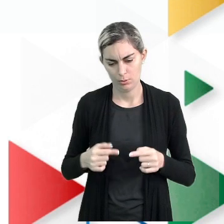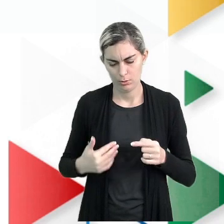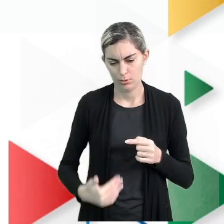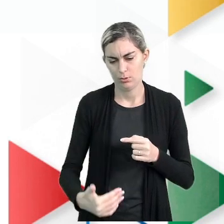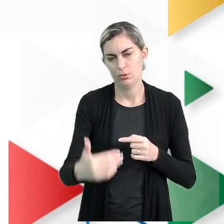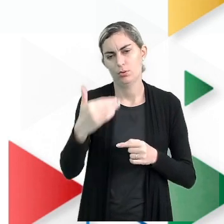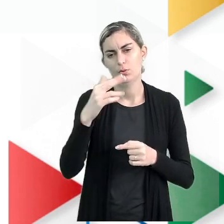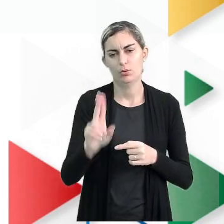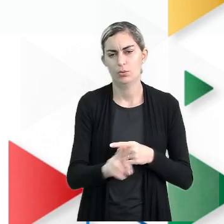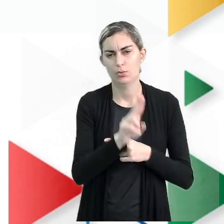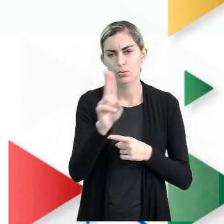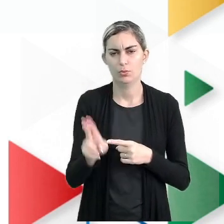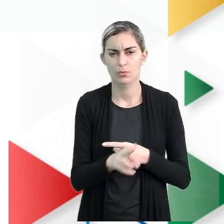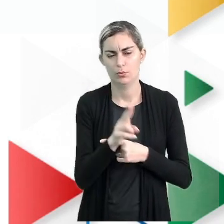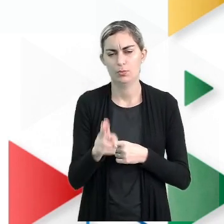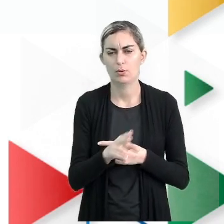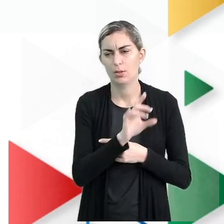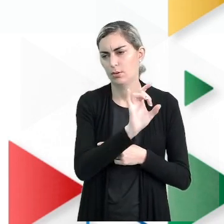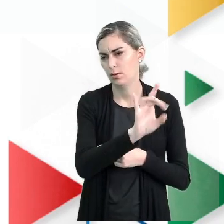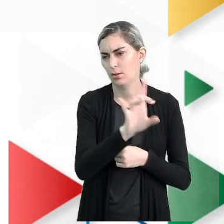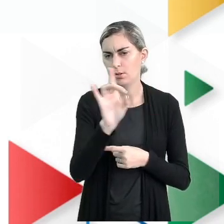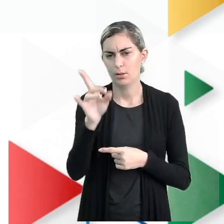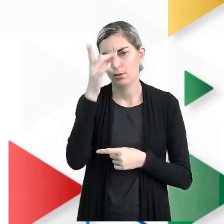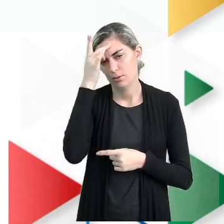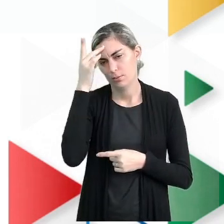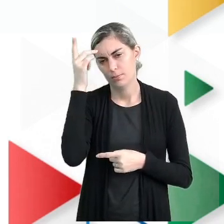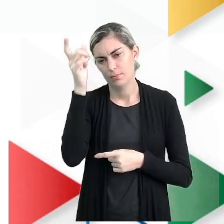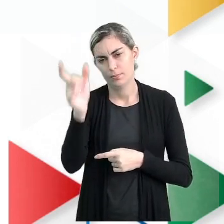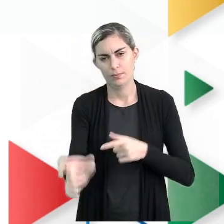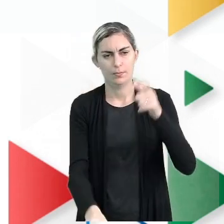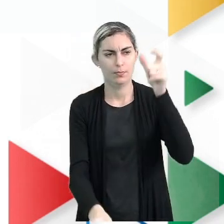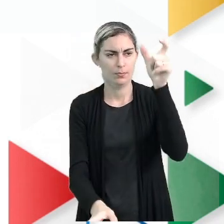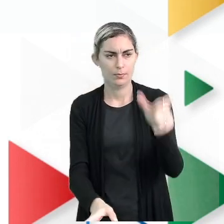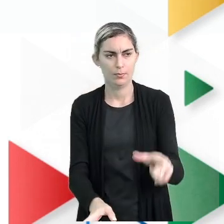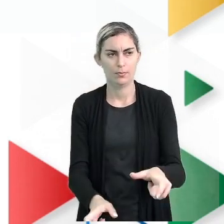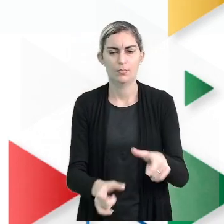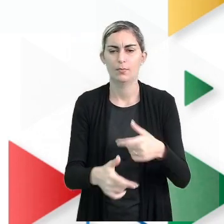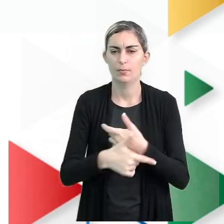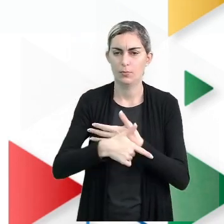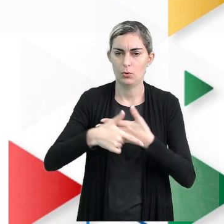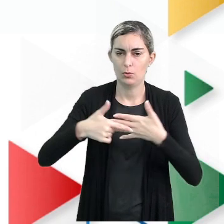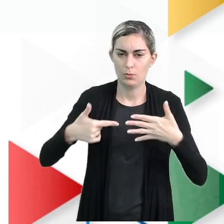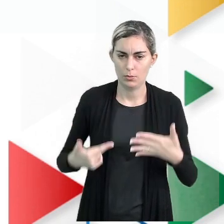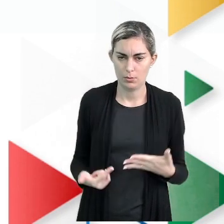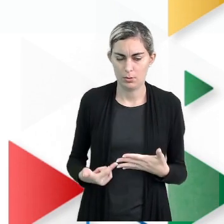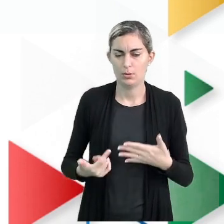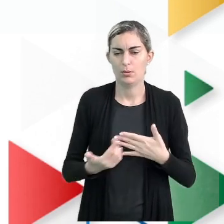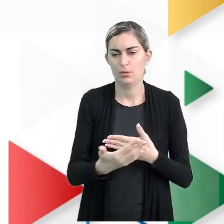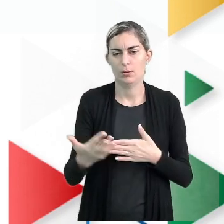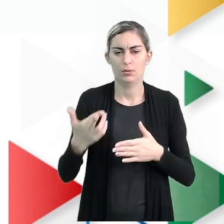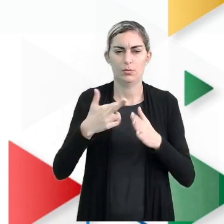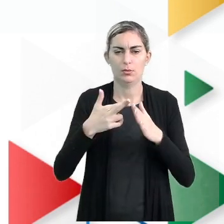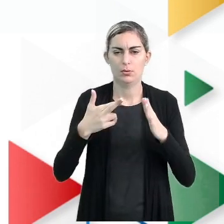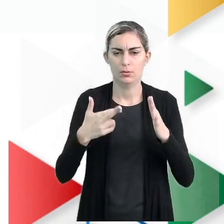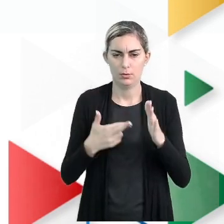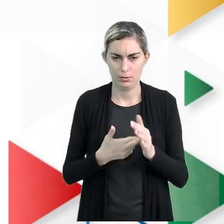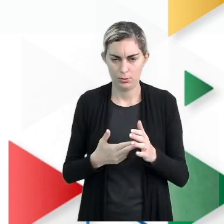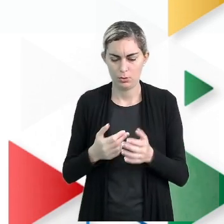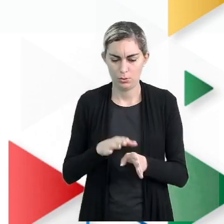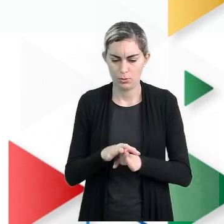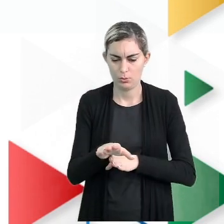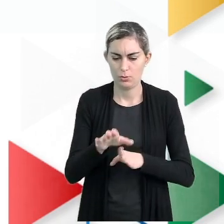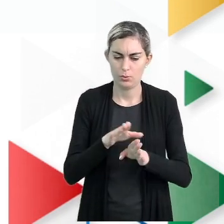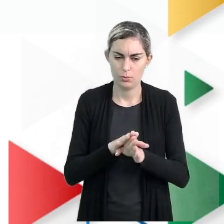e usadas por cada cidadão. Então, observamos que existem morais. Essas regras, por exemplo, orientam